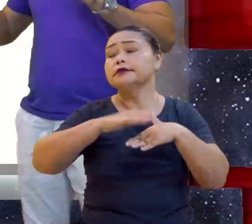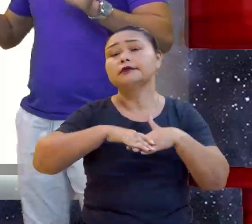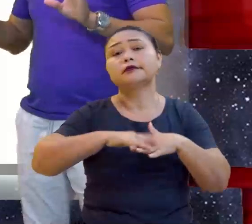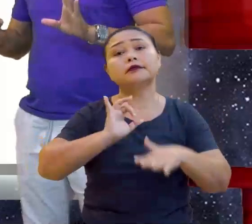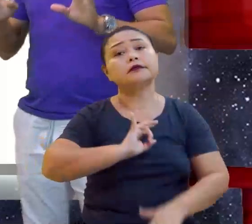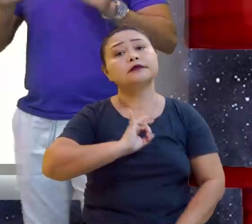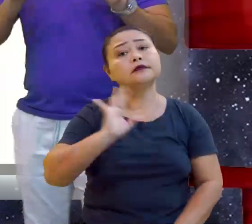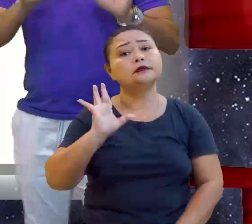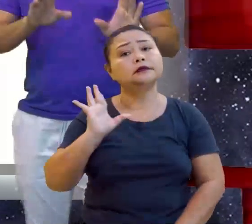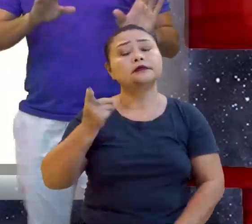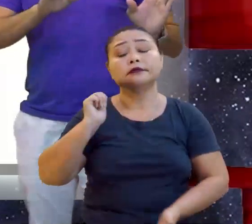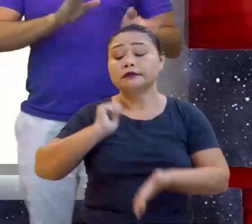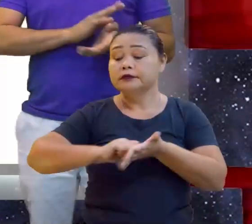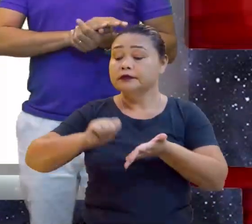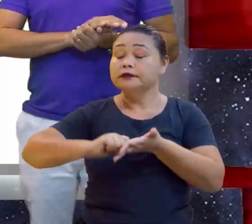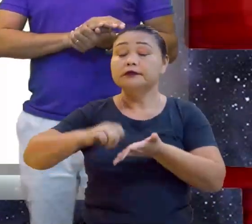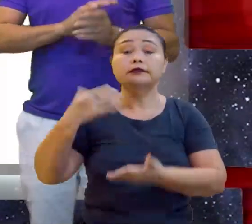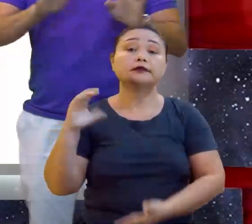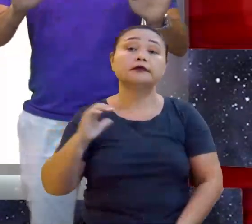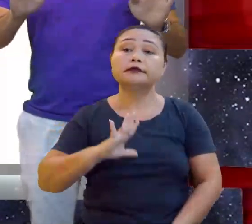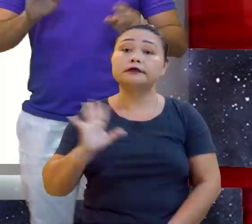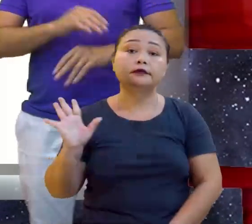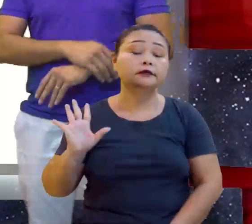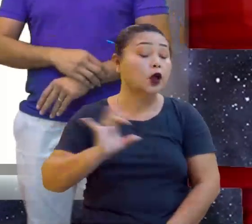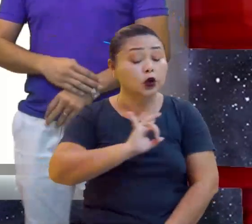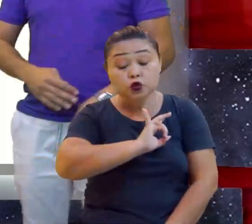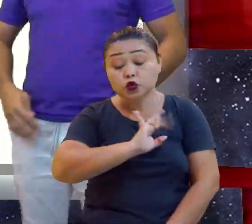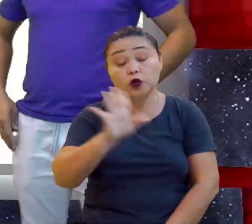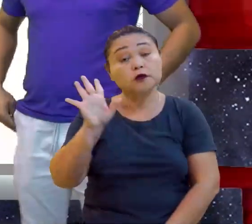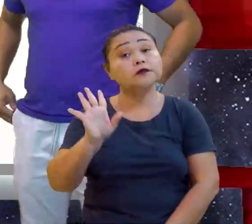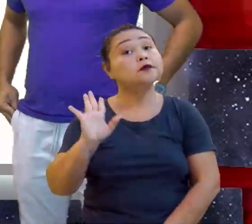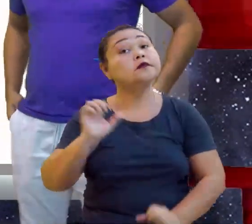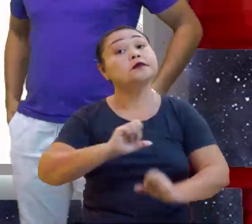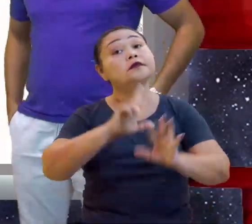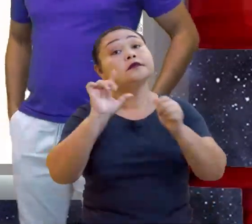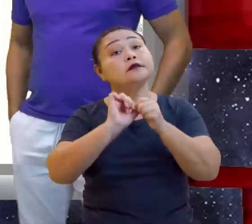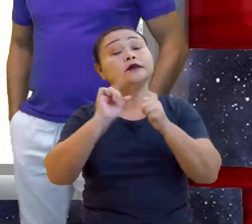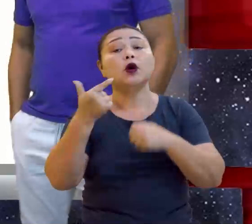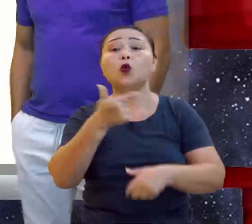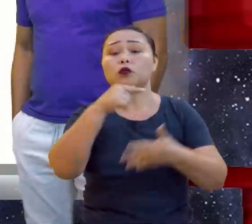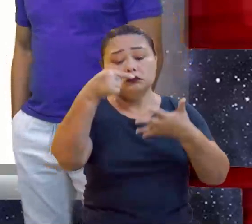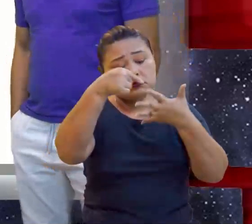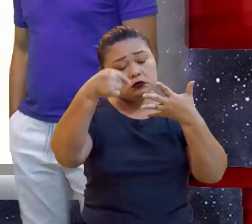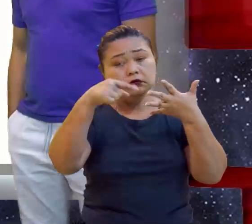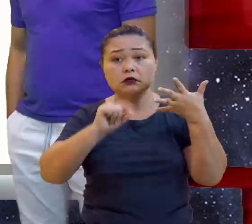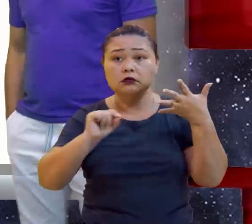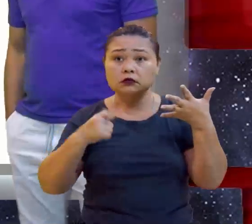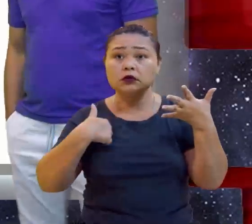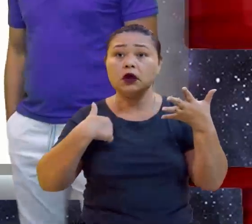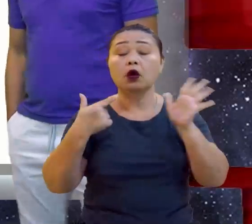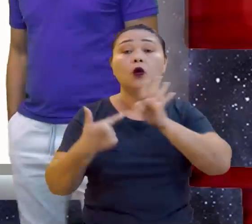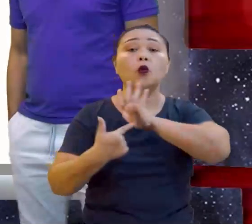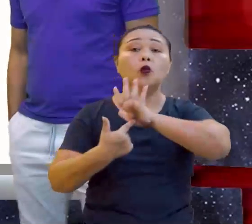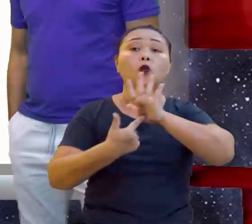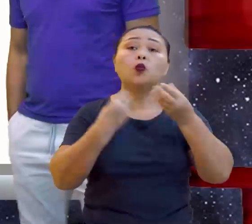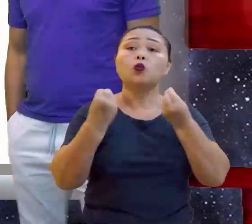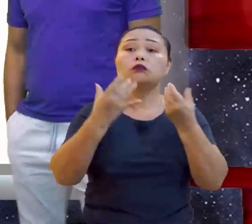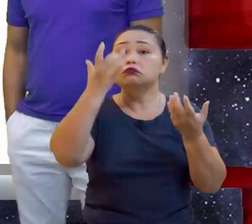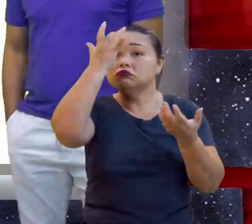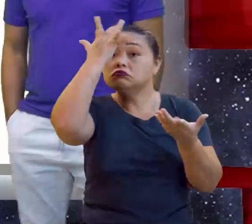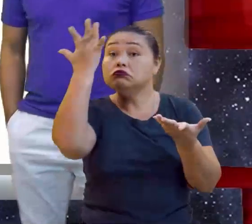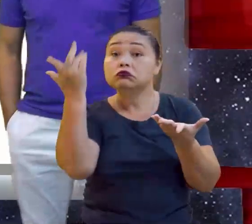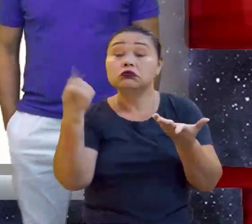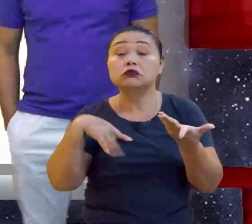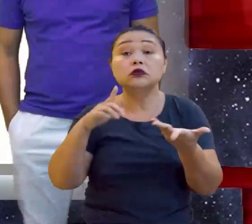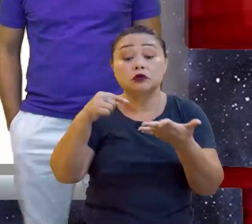Só escrever em notação científica. Só isso. E aí, claro, né, tem outras alternativas, mas a gente vai mostrar para vocês como é fácil de identificar qual